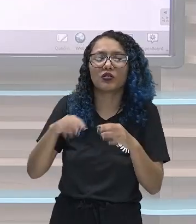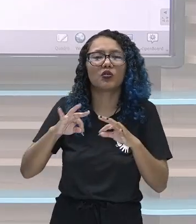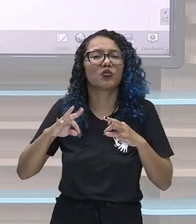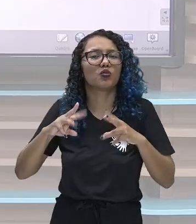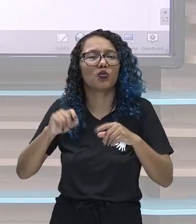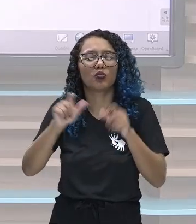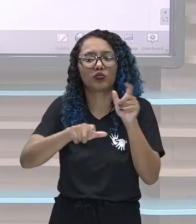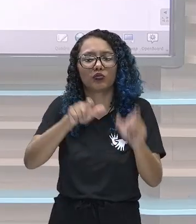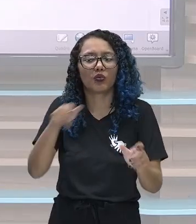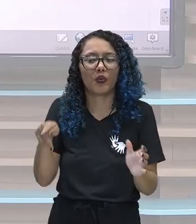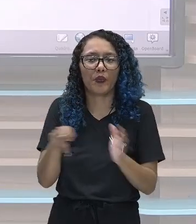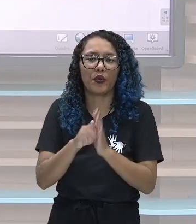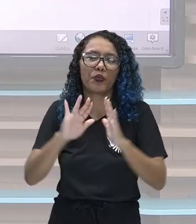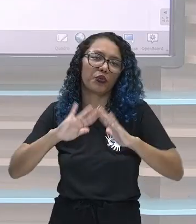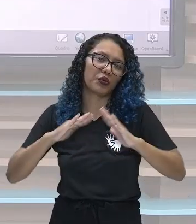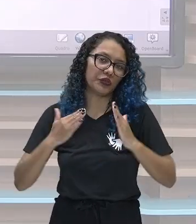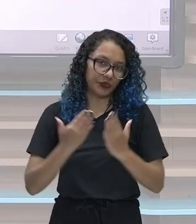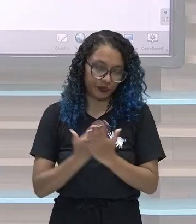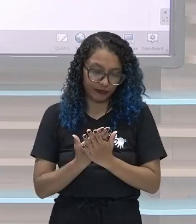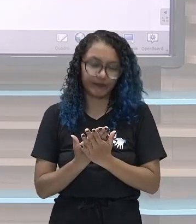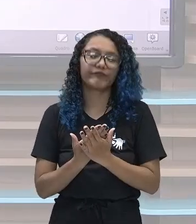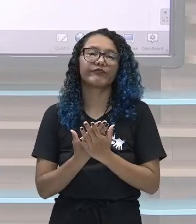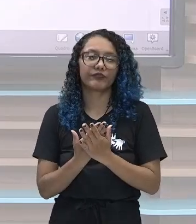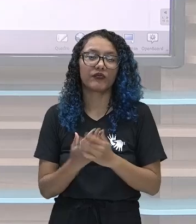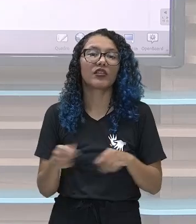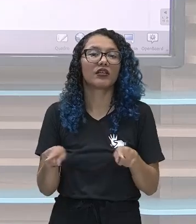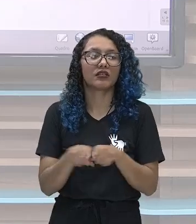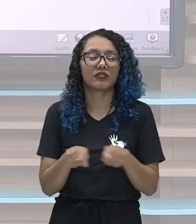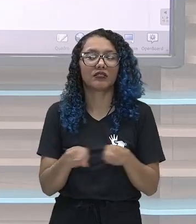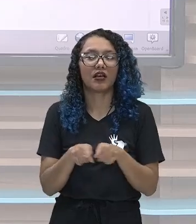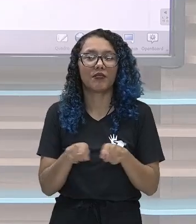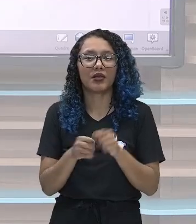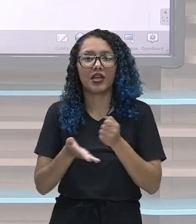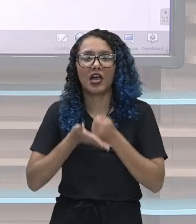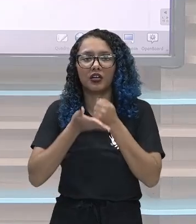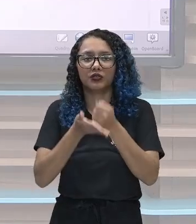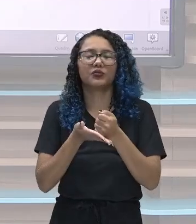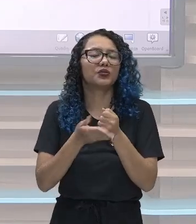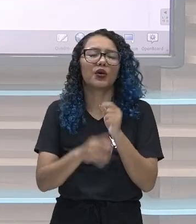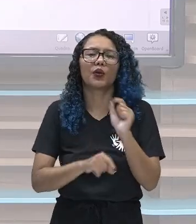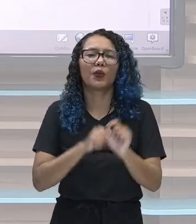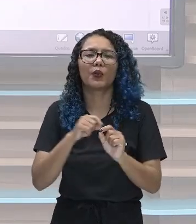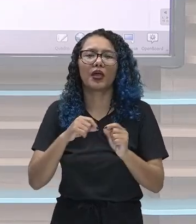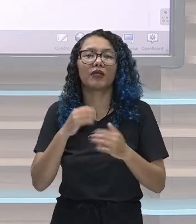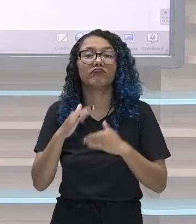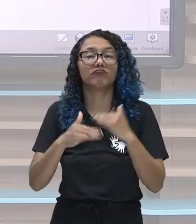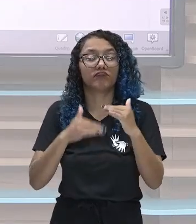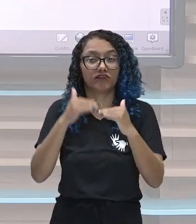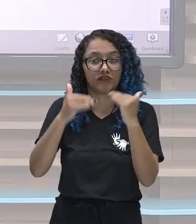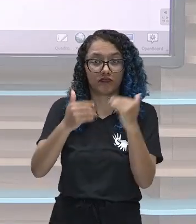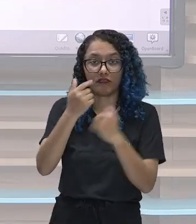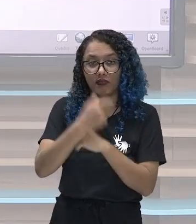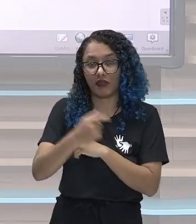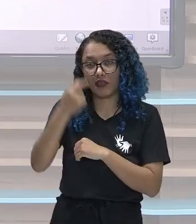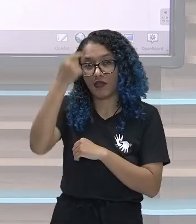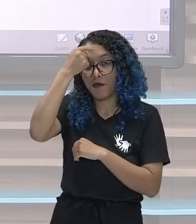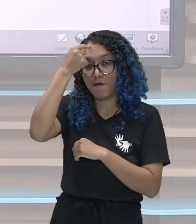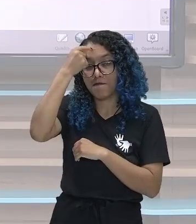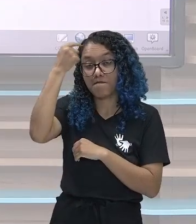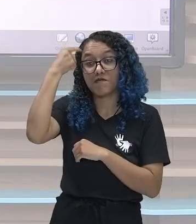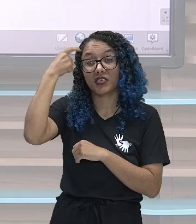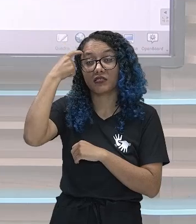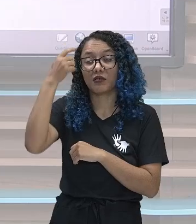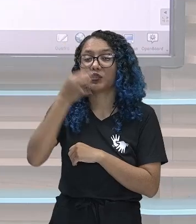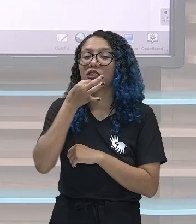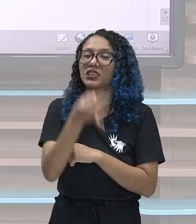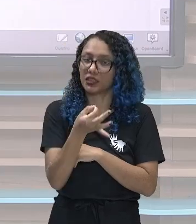comunidade escolar. Ele contribui para o desenvolvimento, por exemplo, de uma consciência crítica. Então, alunos que têm esse